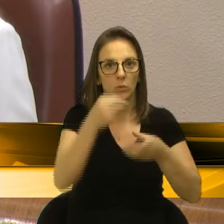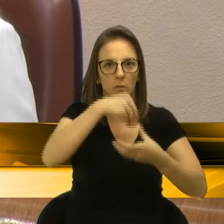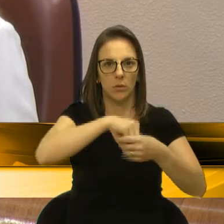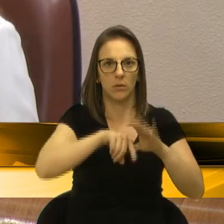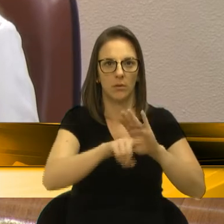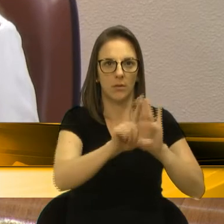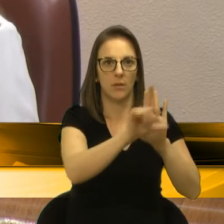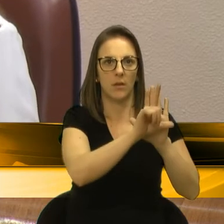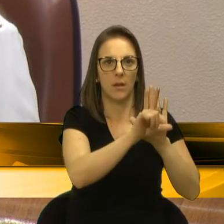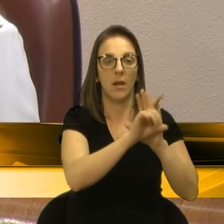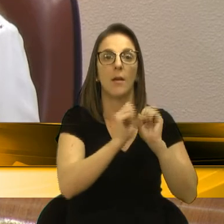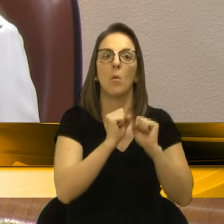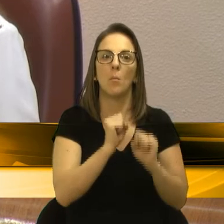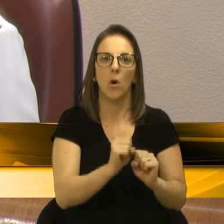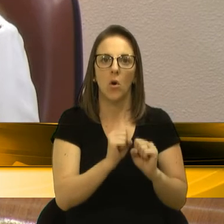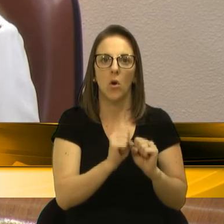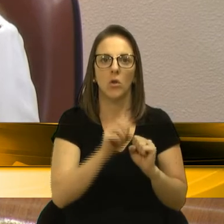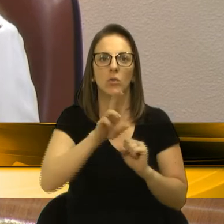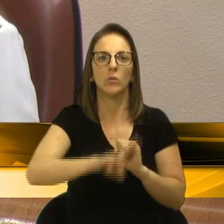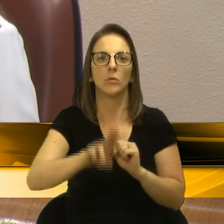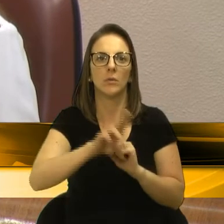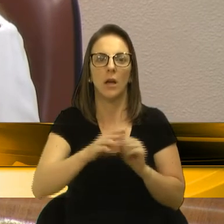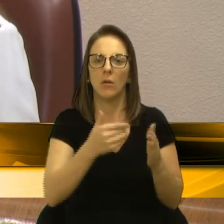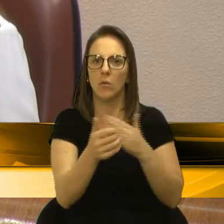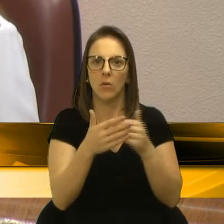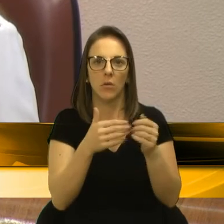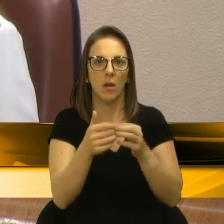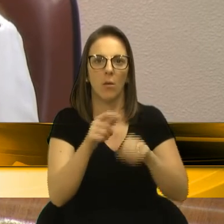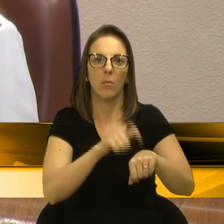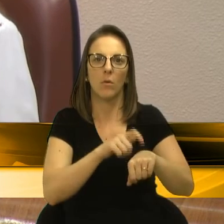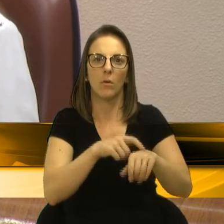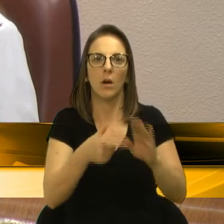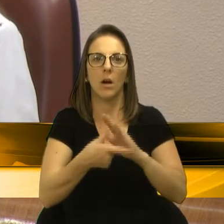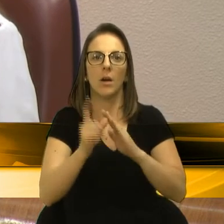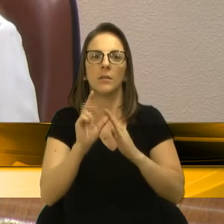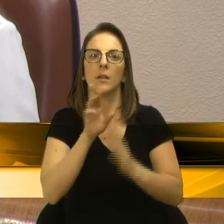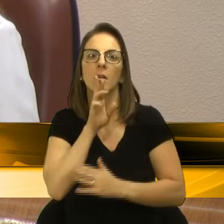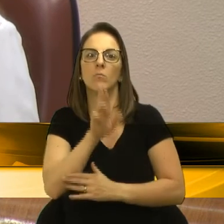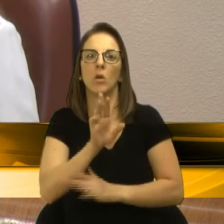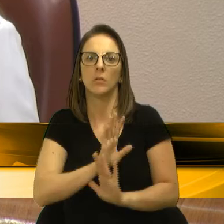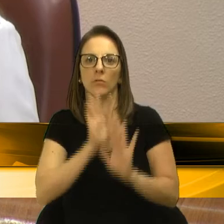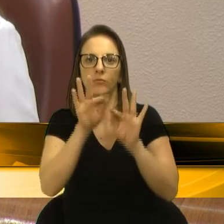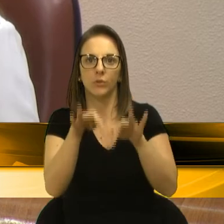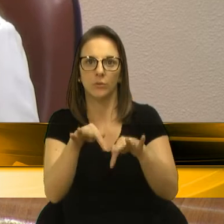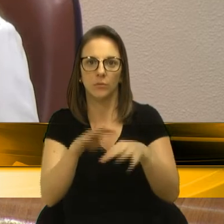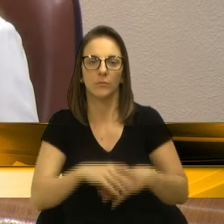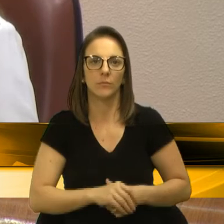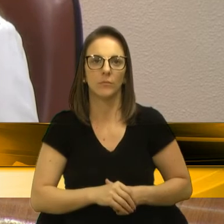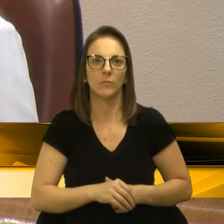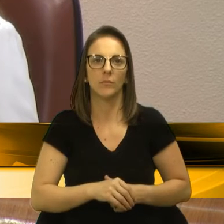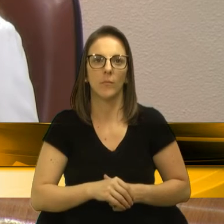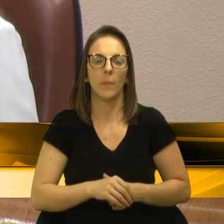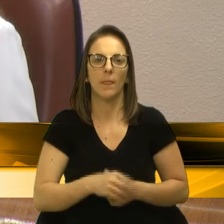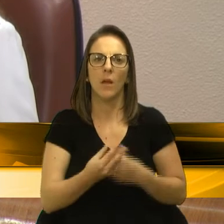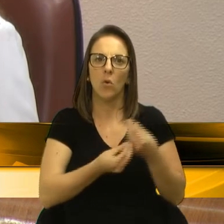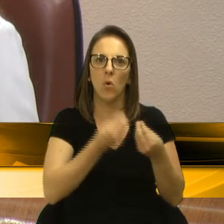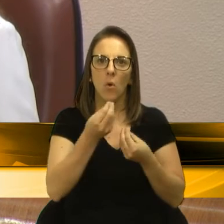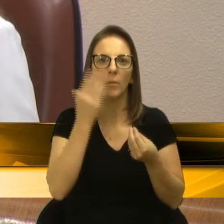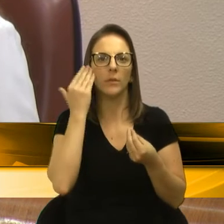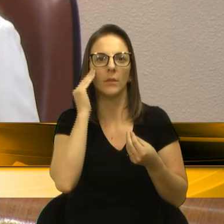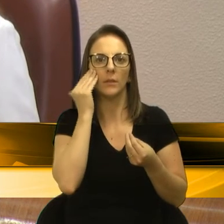flagrante poderão ser supridas a todo tempo antes da sentença final. Ao interpretar o referido dispositivo